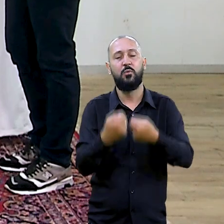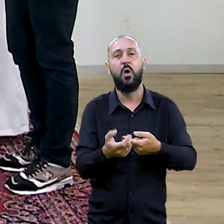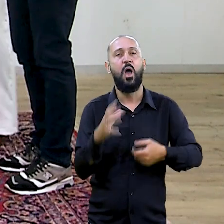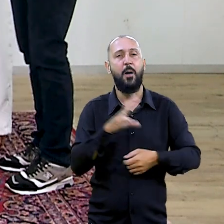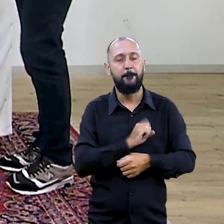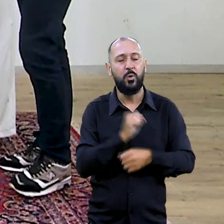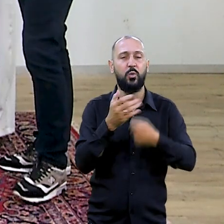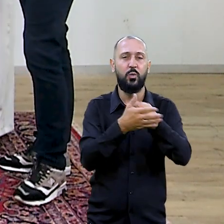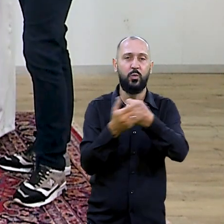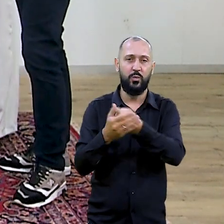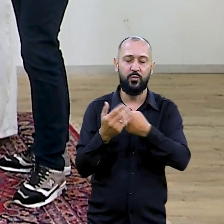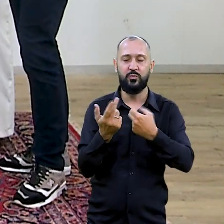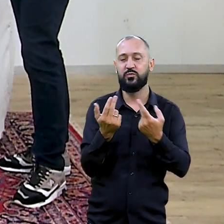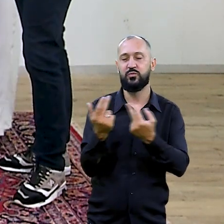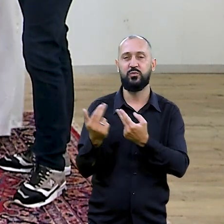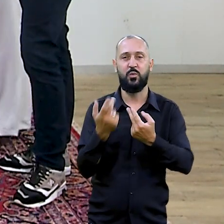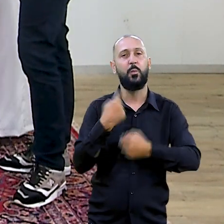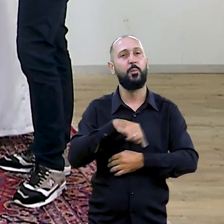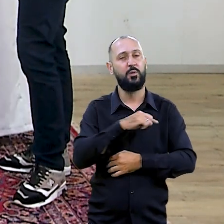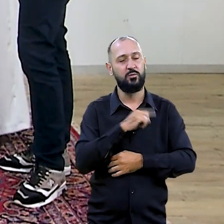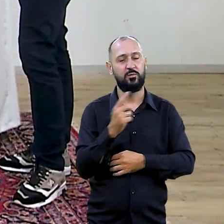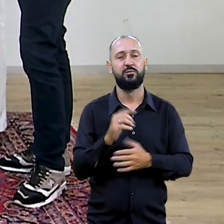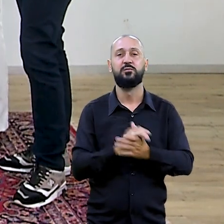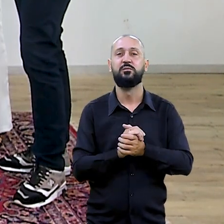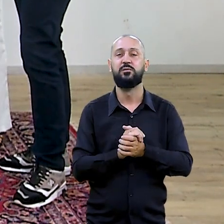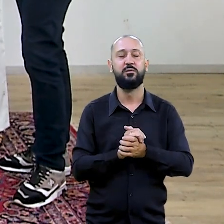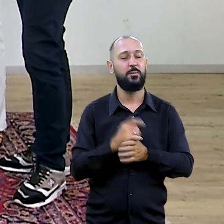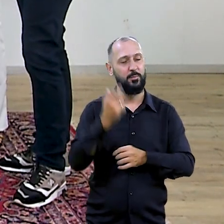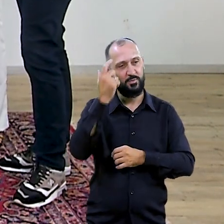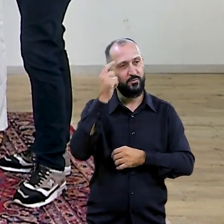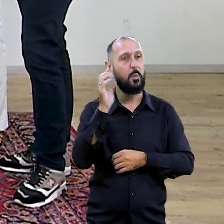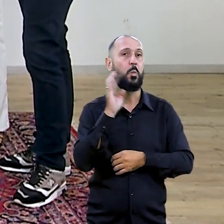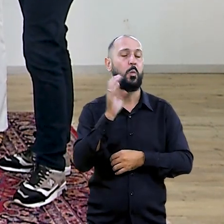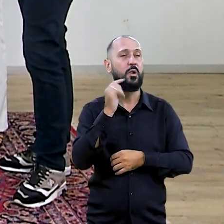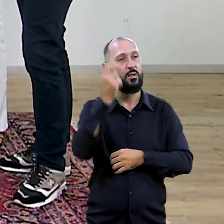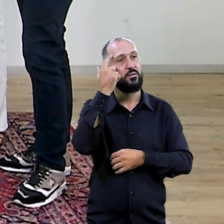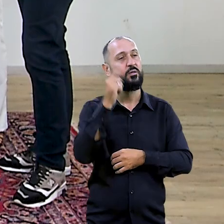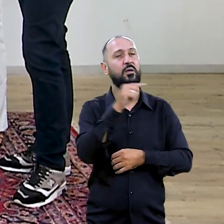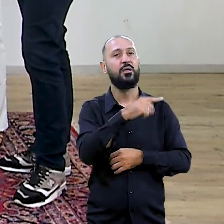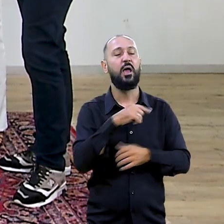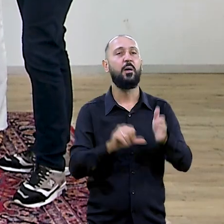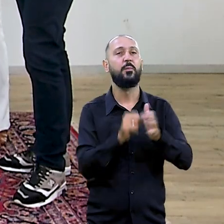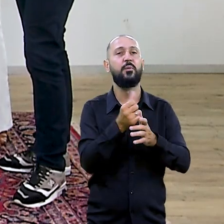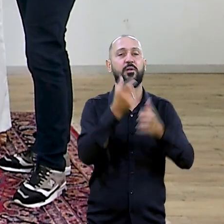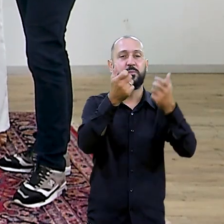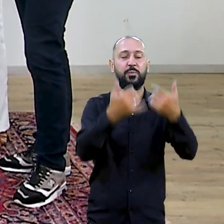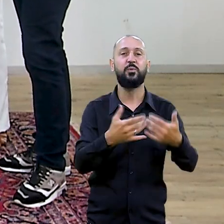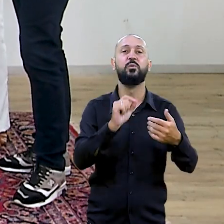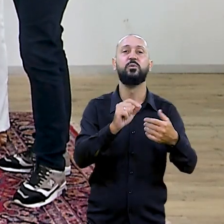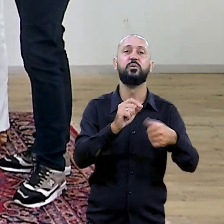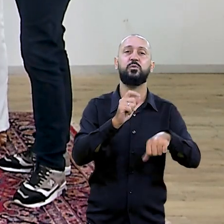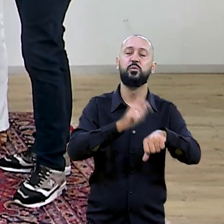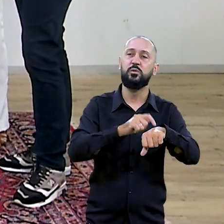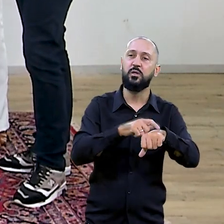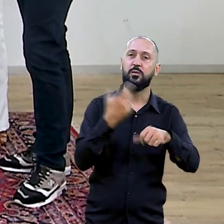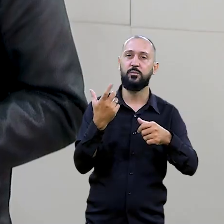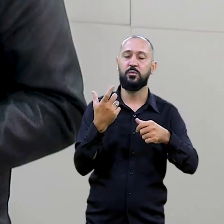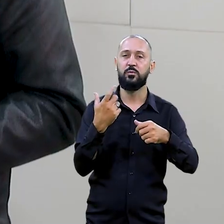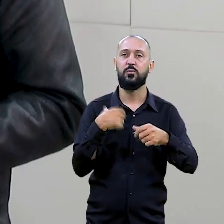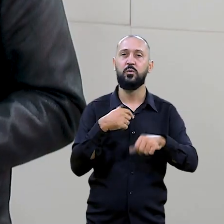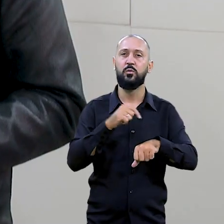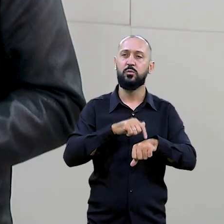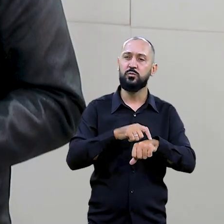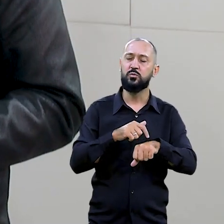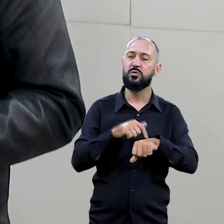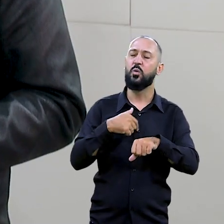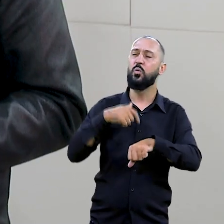legal essa coisa que a primeira-dama falou no começo, né? Do tempo. Você separar um pedacinho do seu, um pouco do seu tempo para pensando na outra pessoa